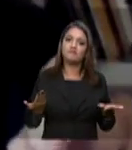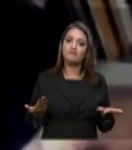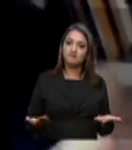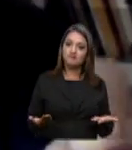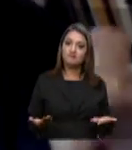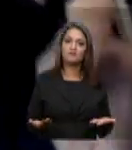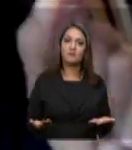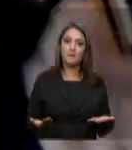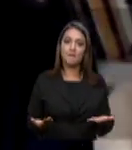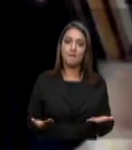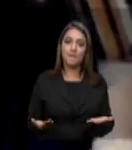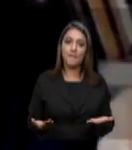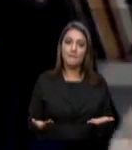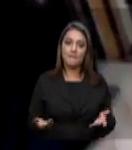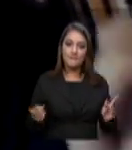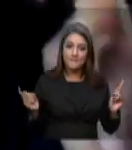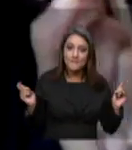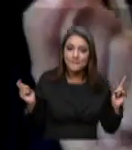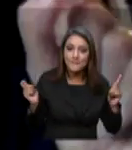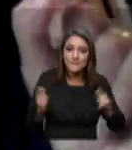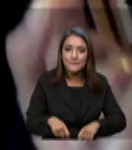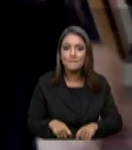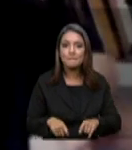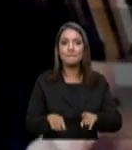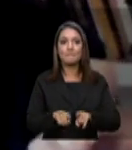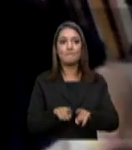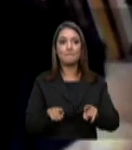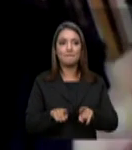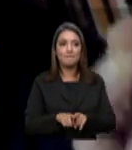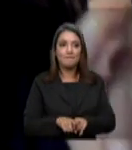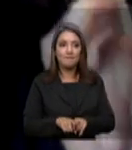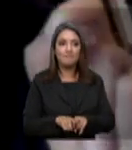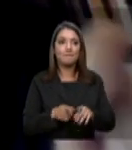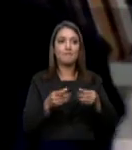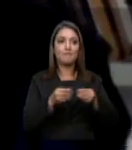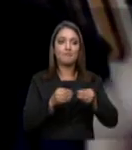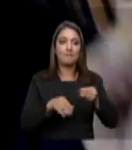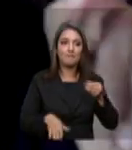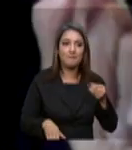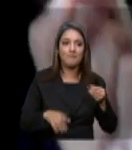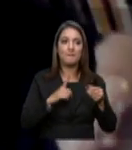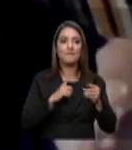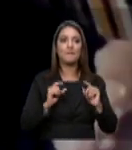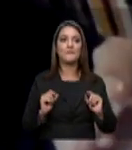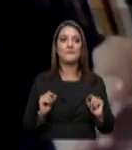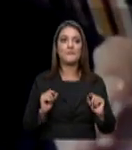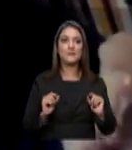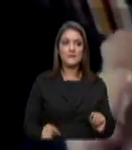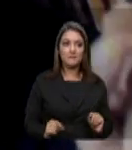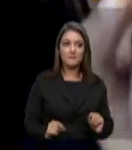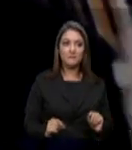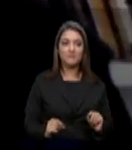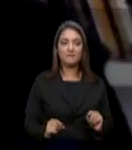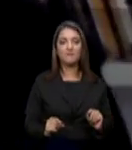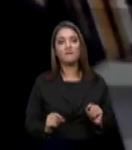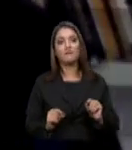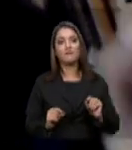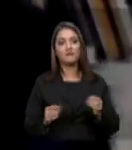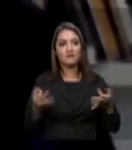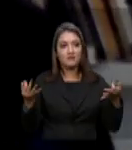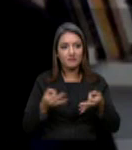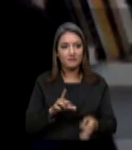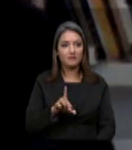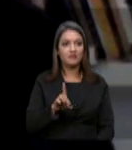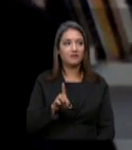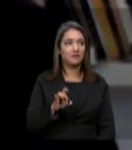capacidade de ofender e de lesar a honra a dignidade das